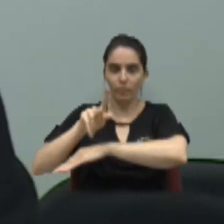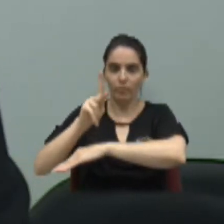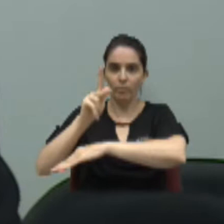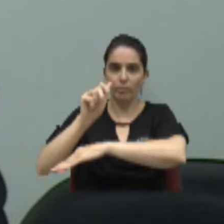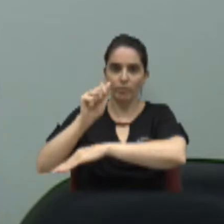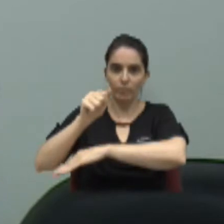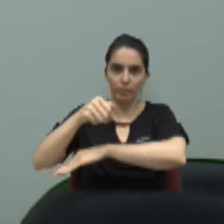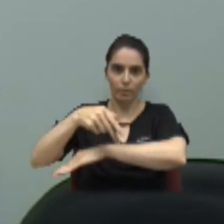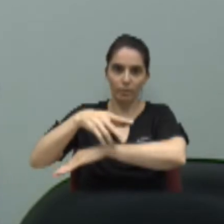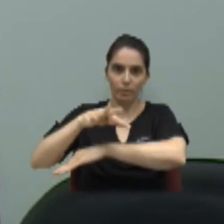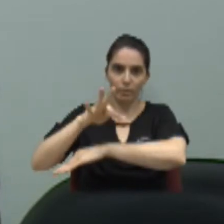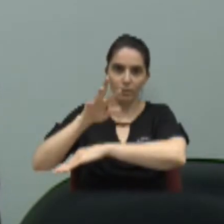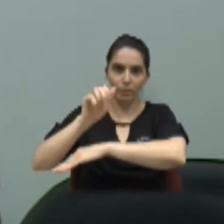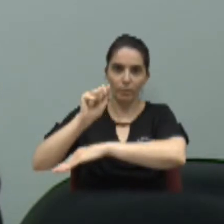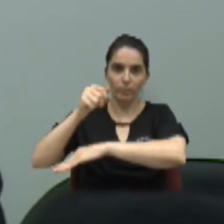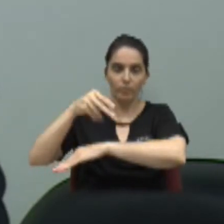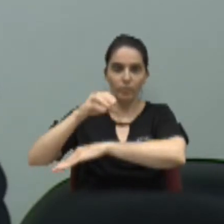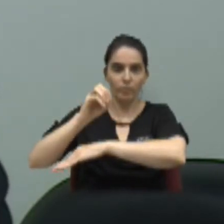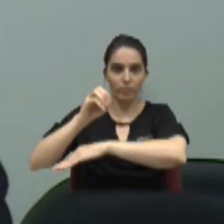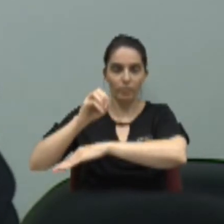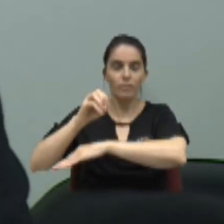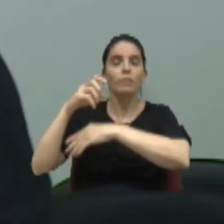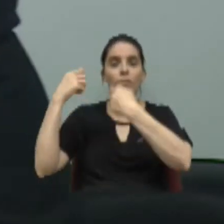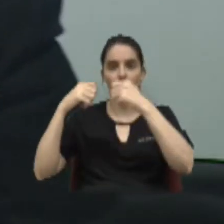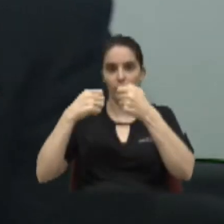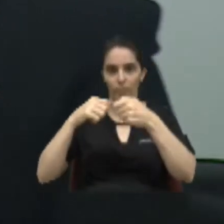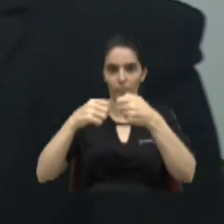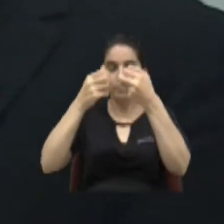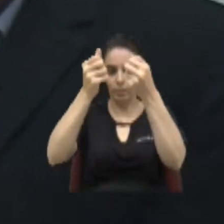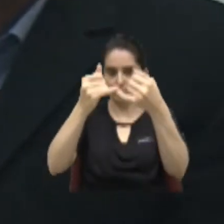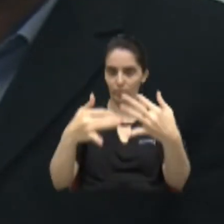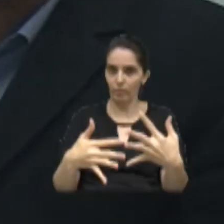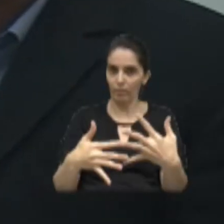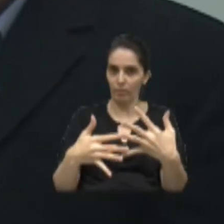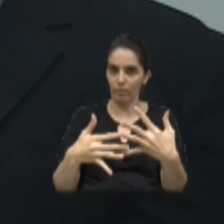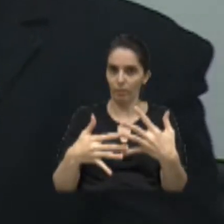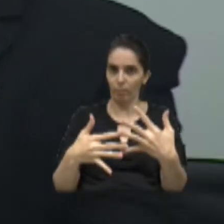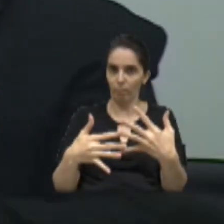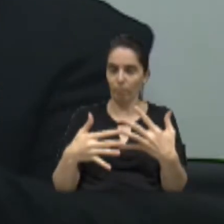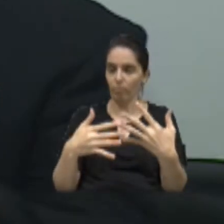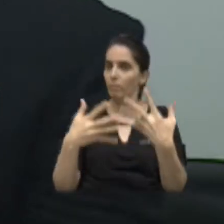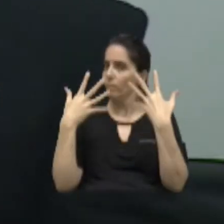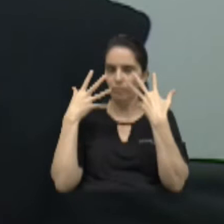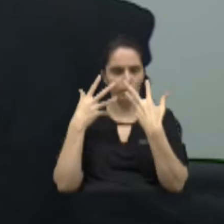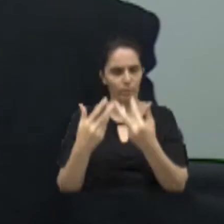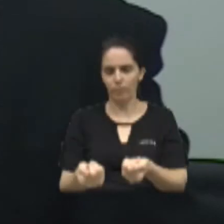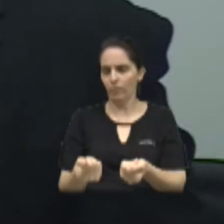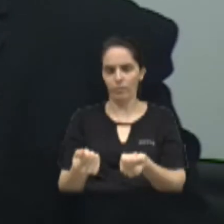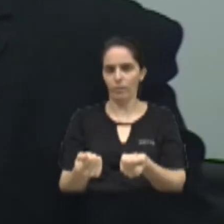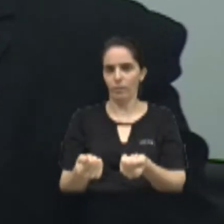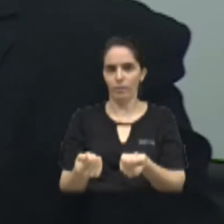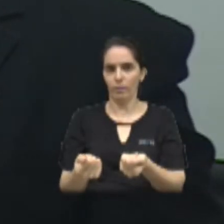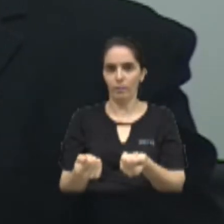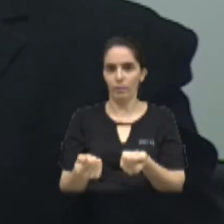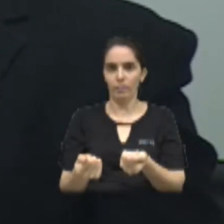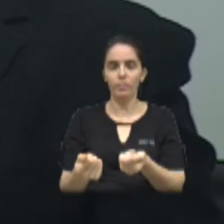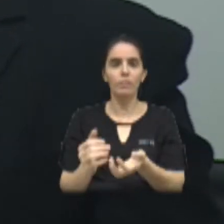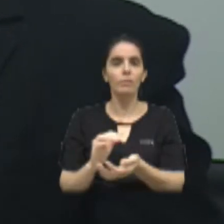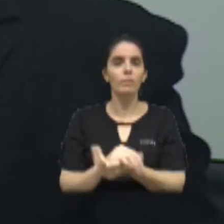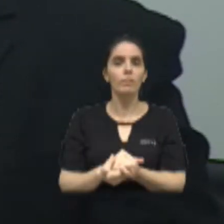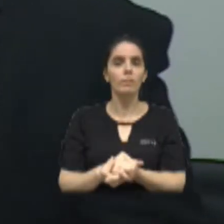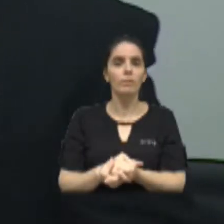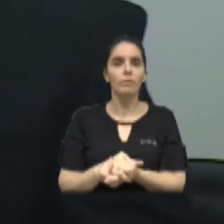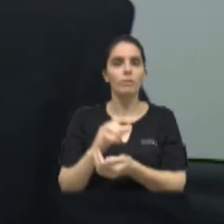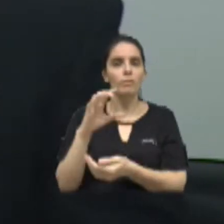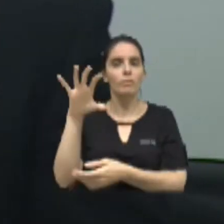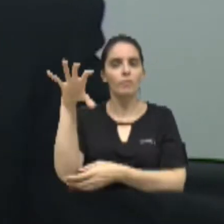que acontece naquela via é inadmissível. Nós não vemos esse movimento em outros